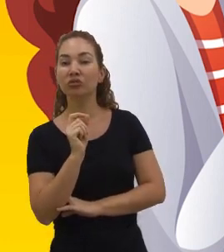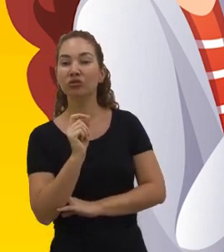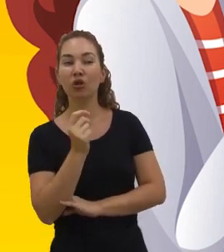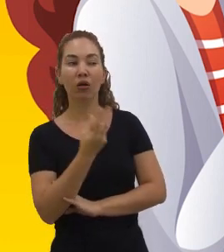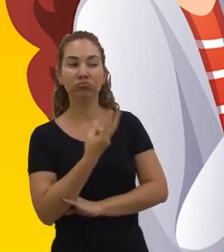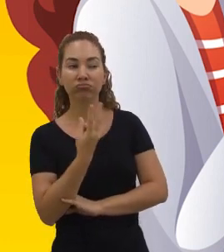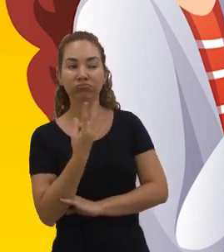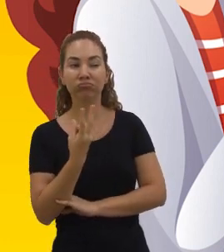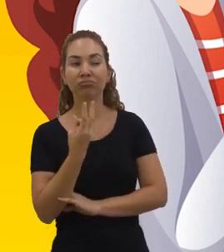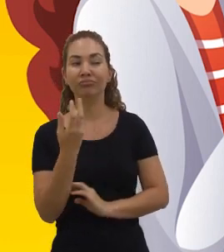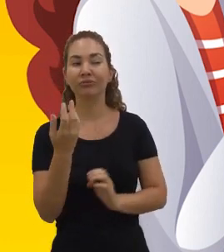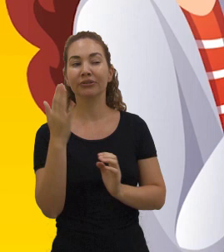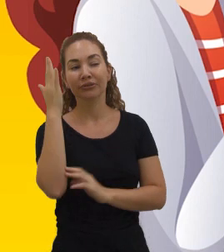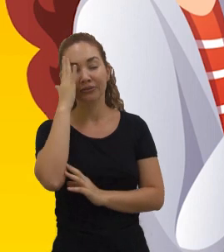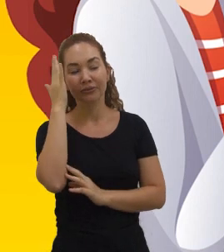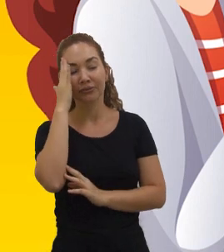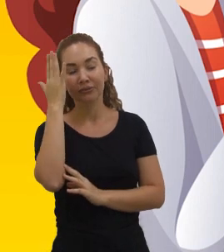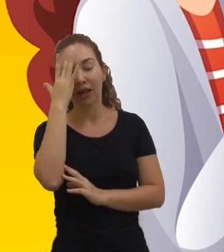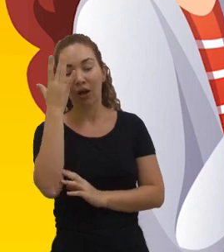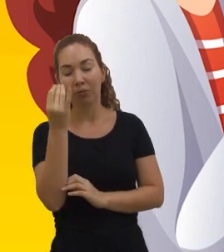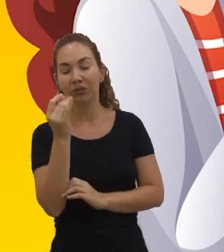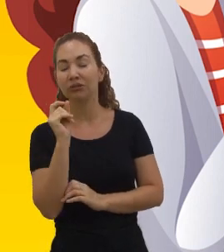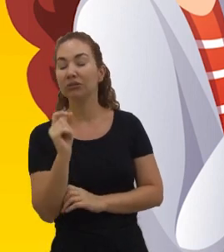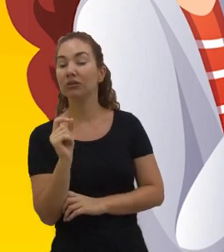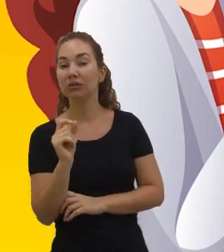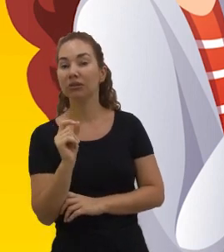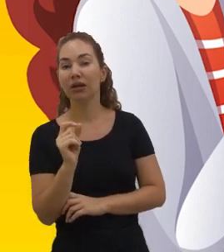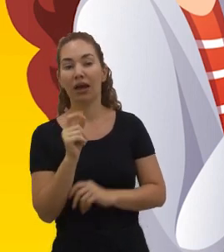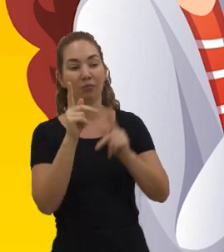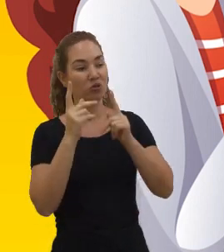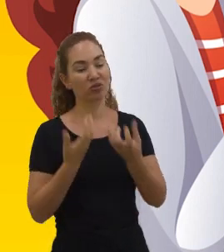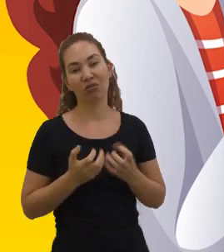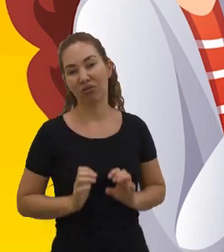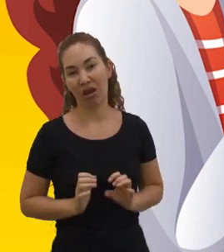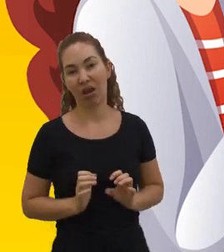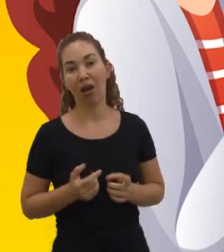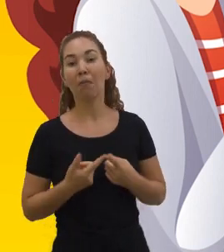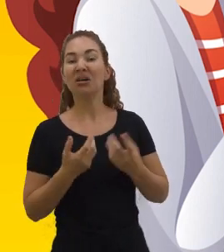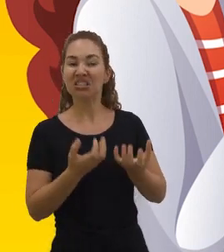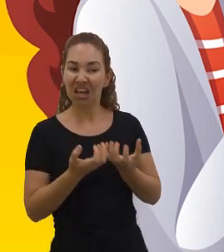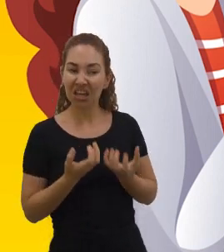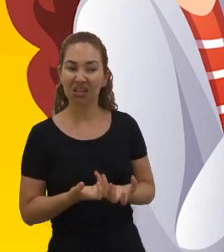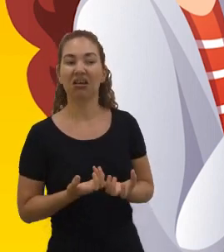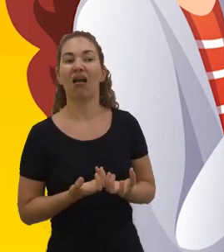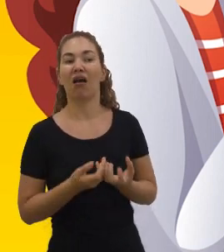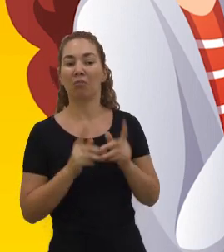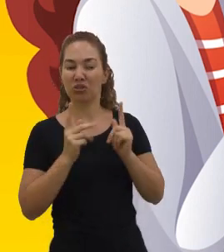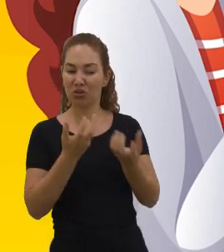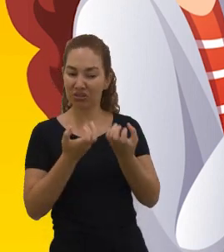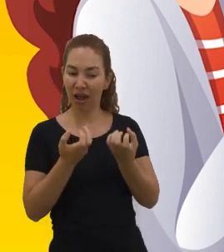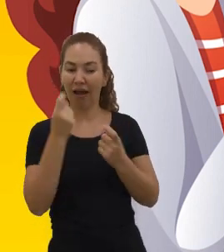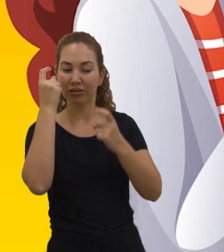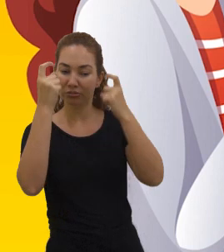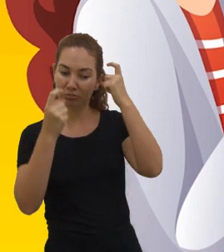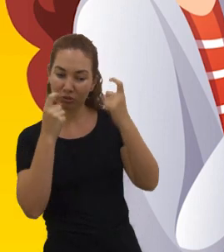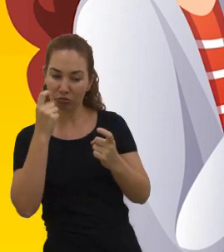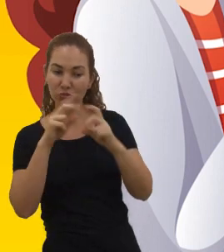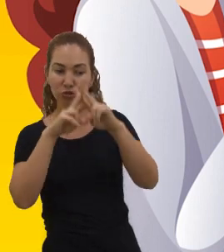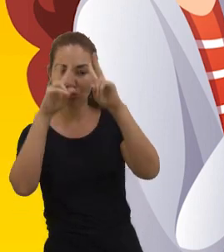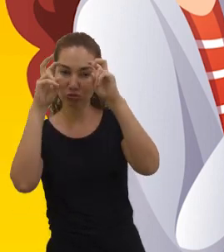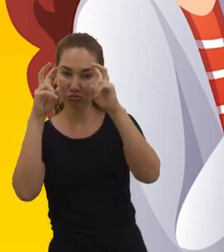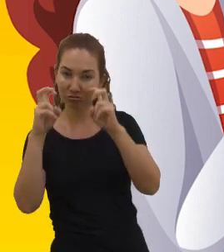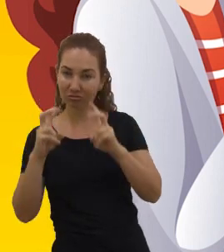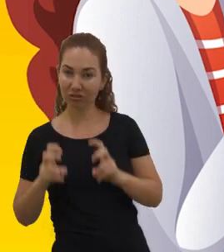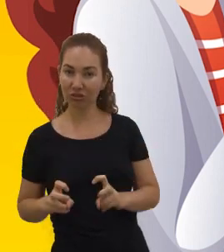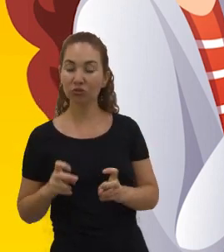busca entender, compreender quem não quer, entendeu? Mas quem quer, quem se preocupa com essas pautas, com essas